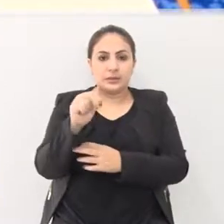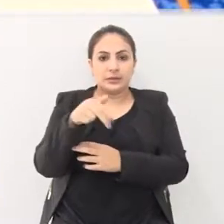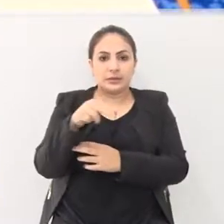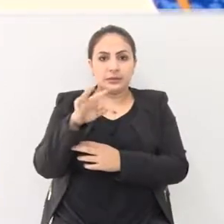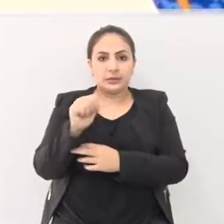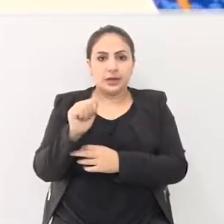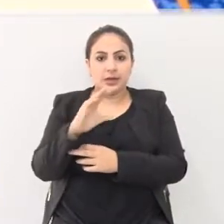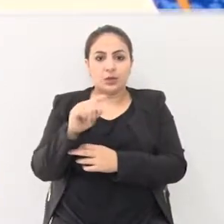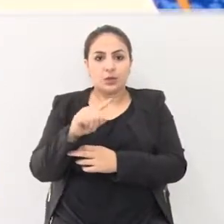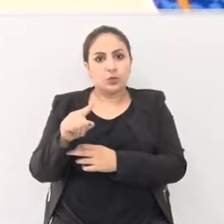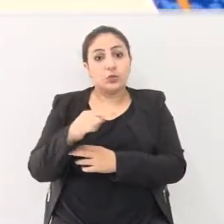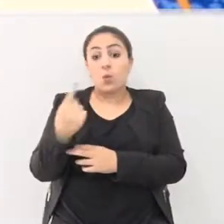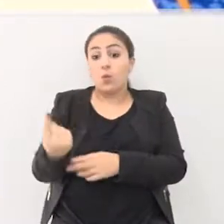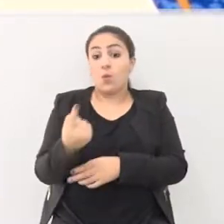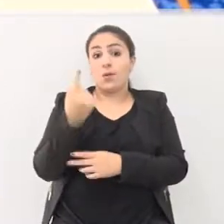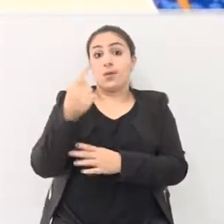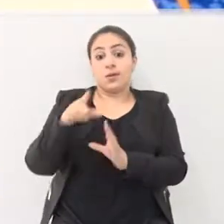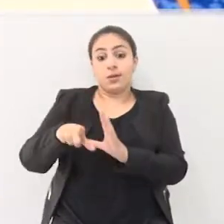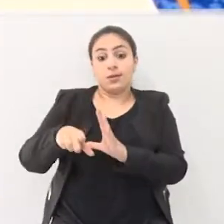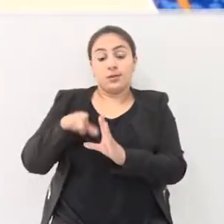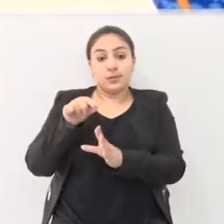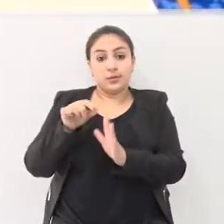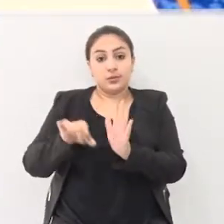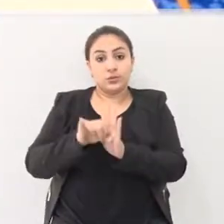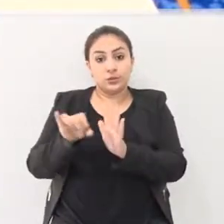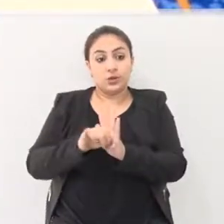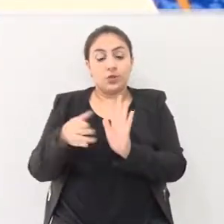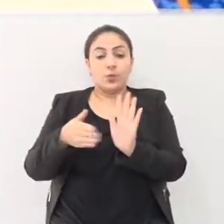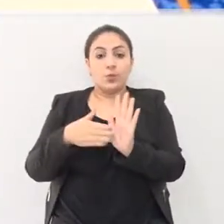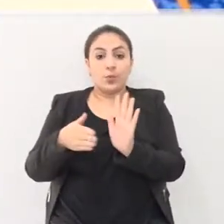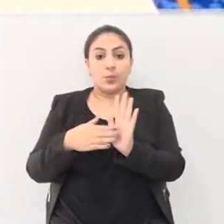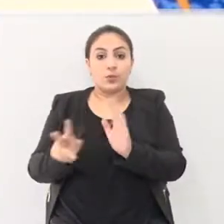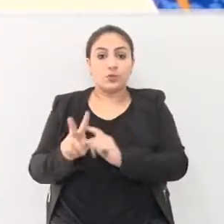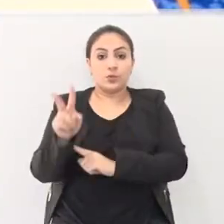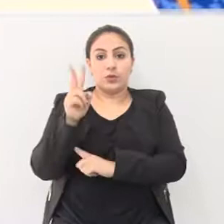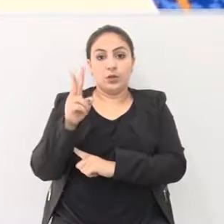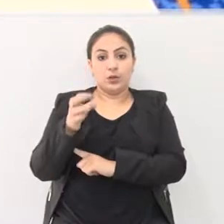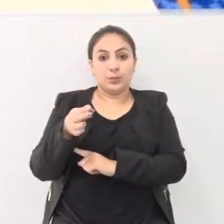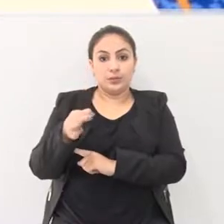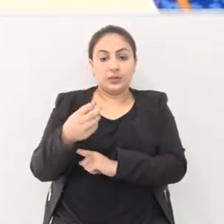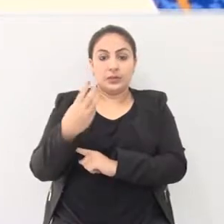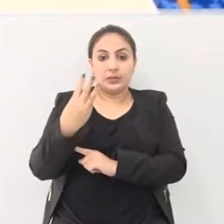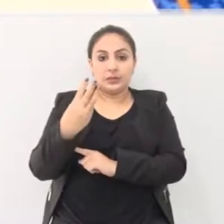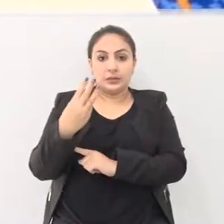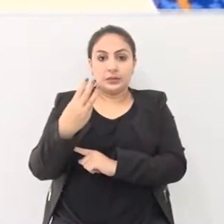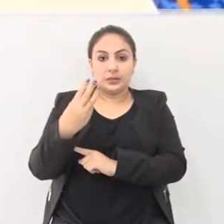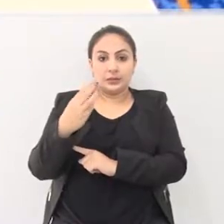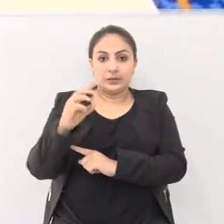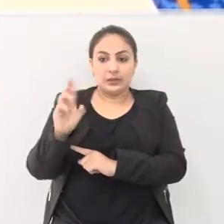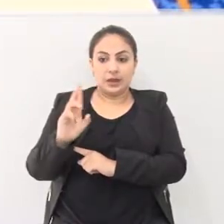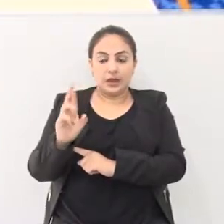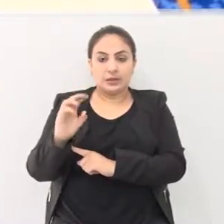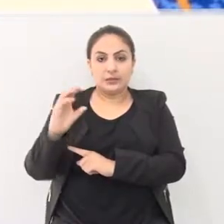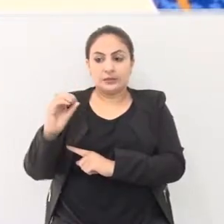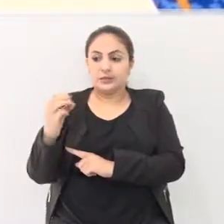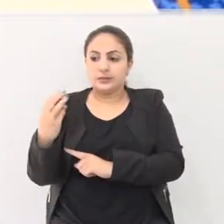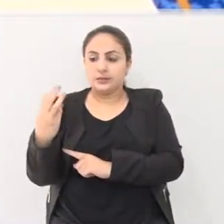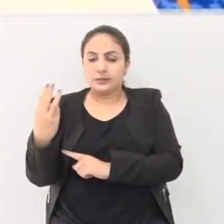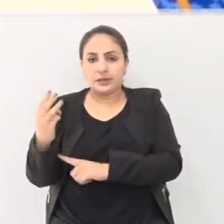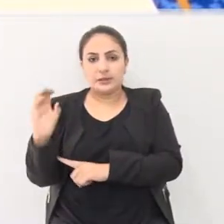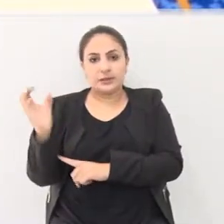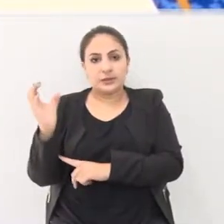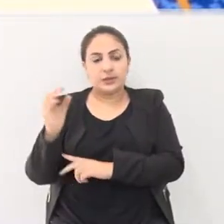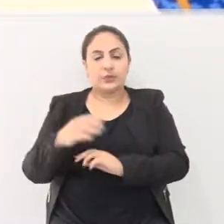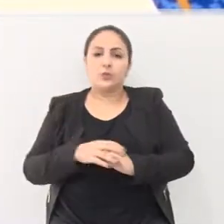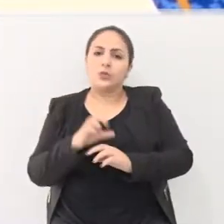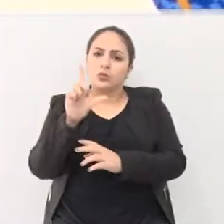foi a única a concorrer na licitação, com proposta do preço da passagem de R$ 3,03. Além